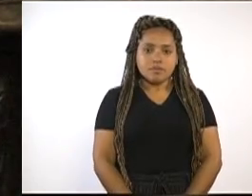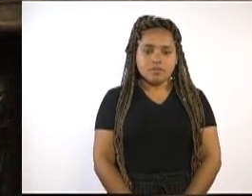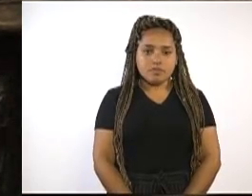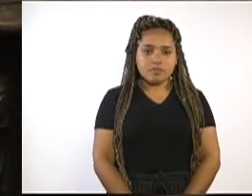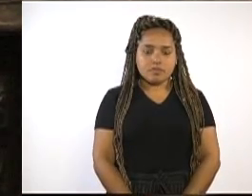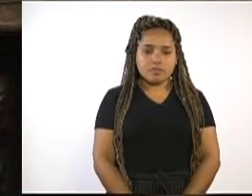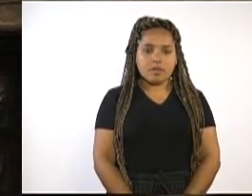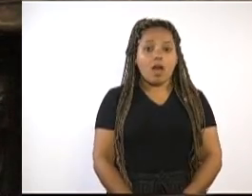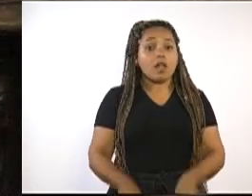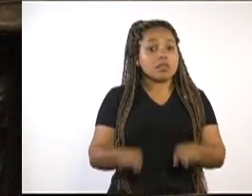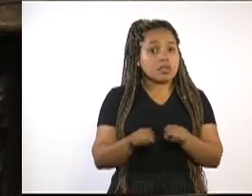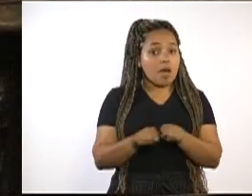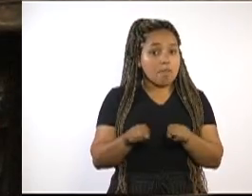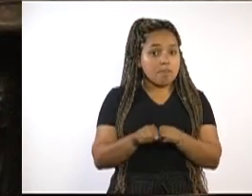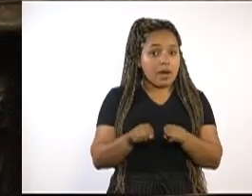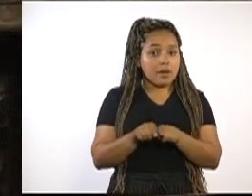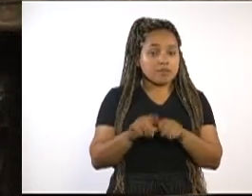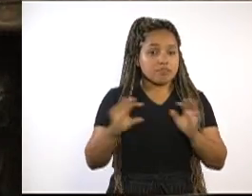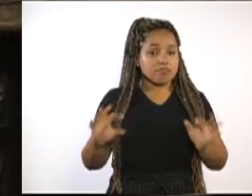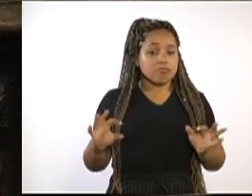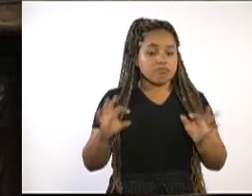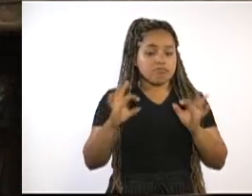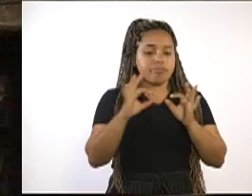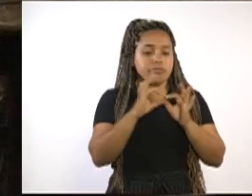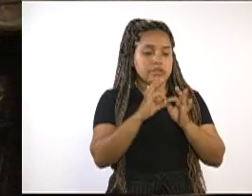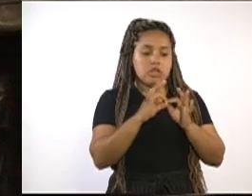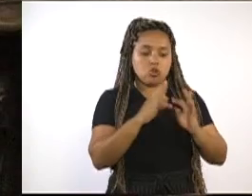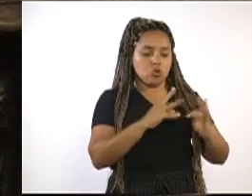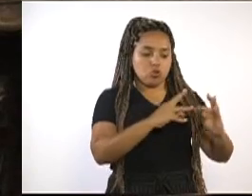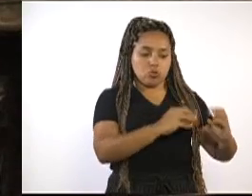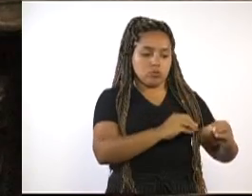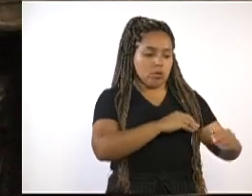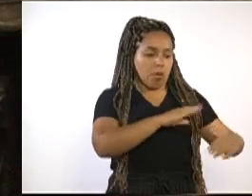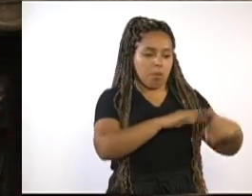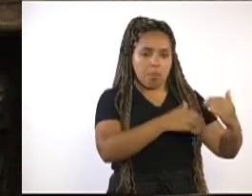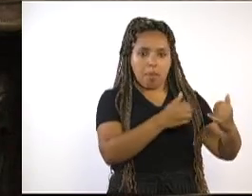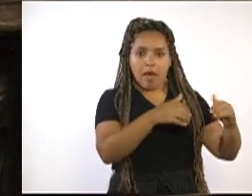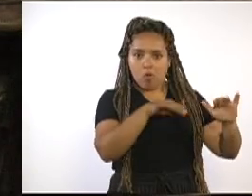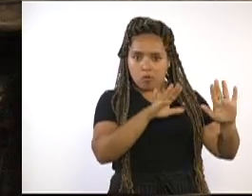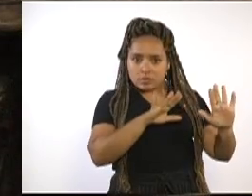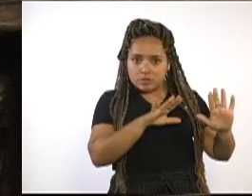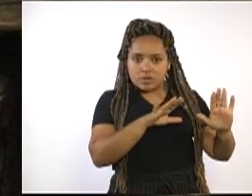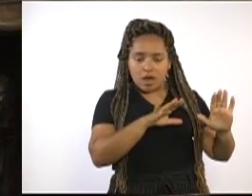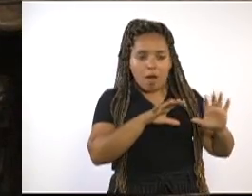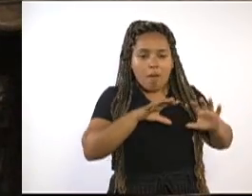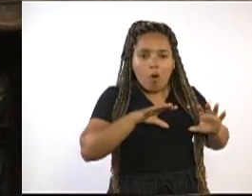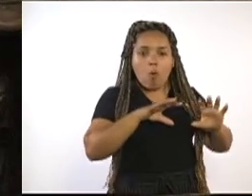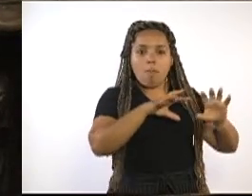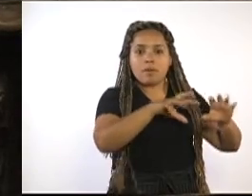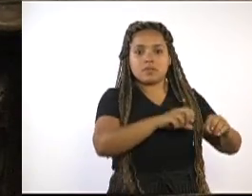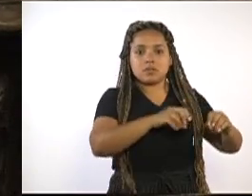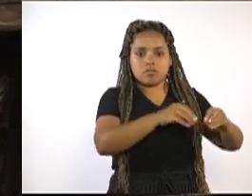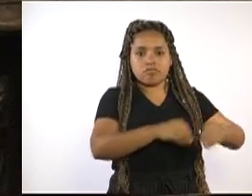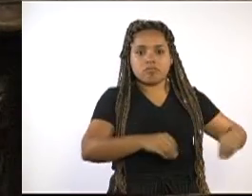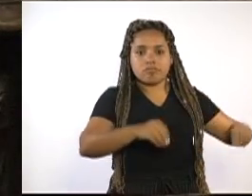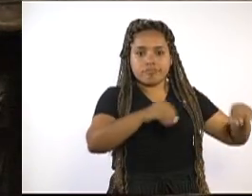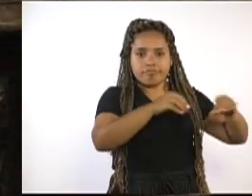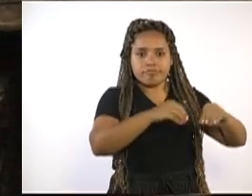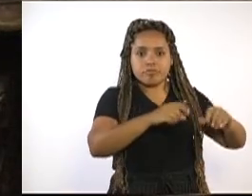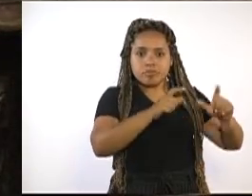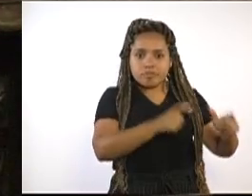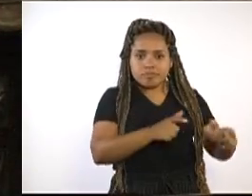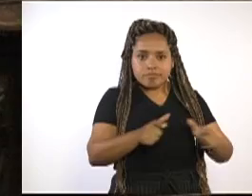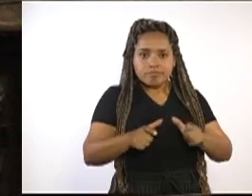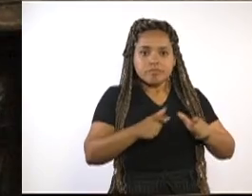Associado, senhores, a toda essa desordem na ocupação do espaço público, a falta